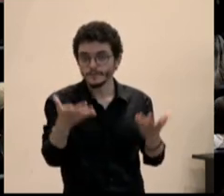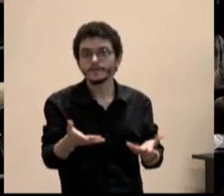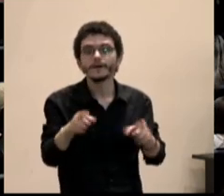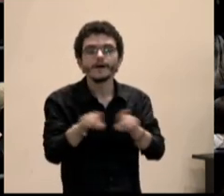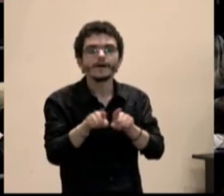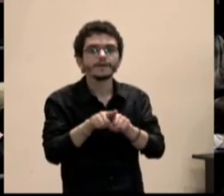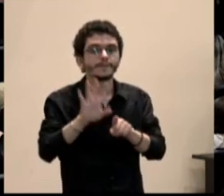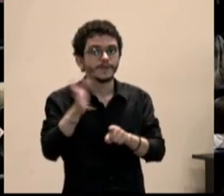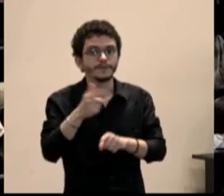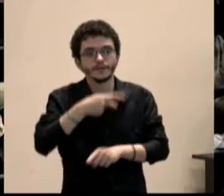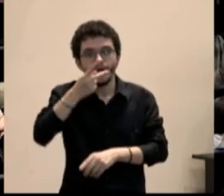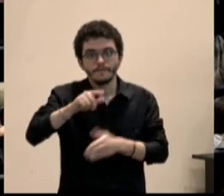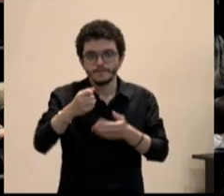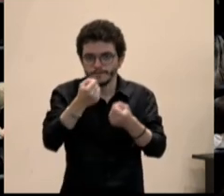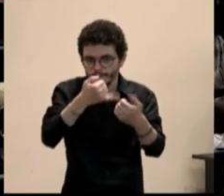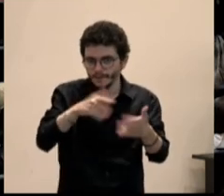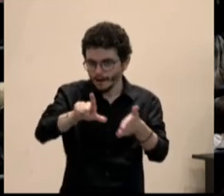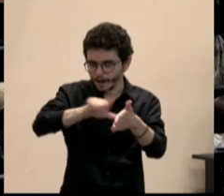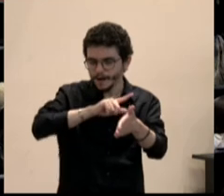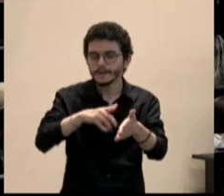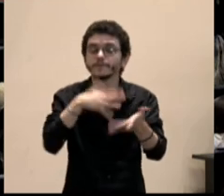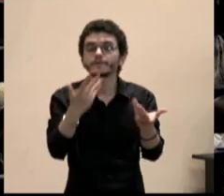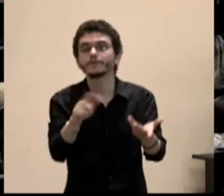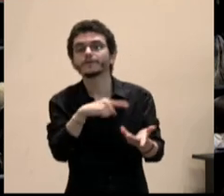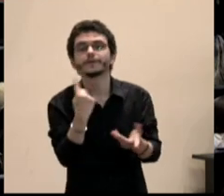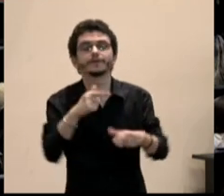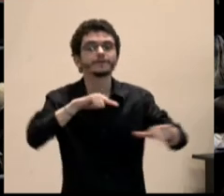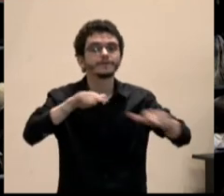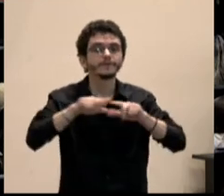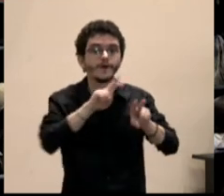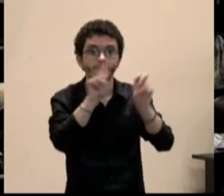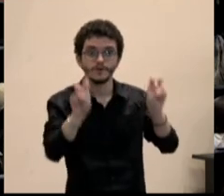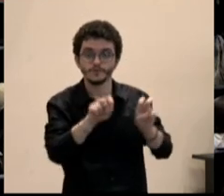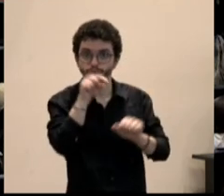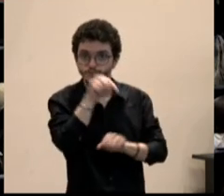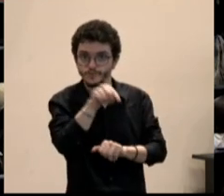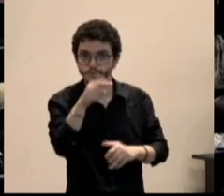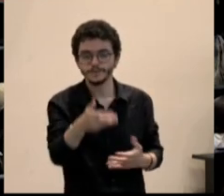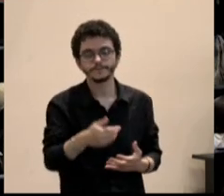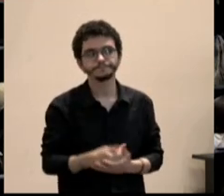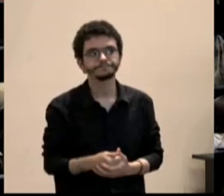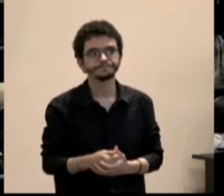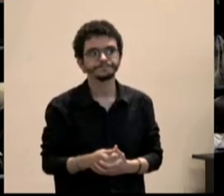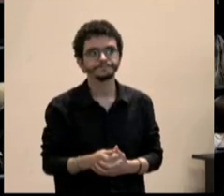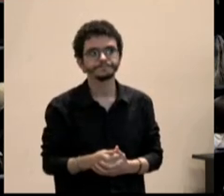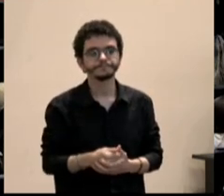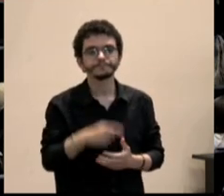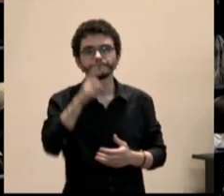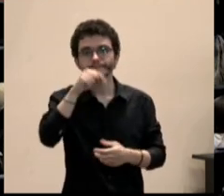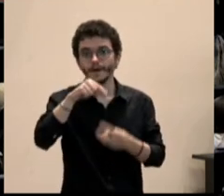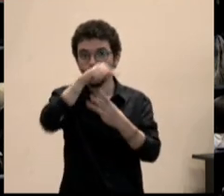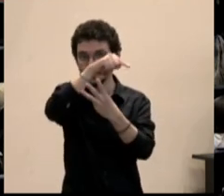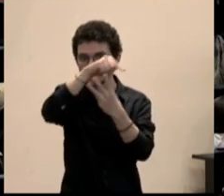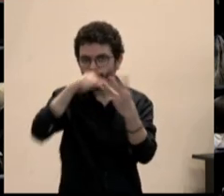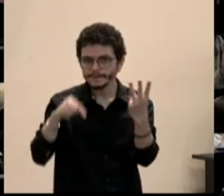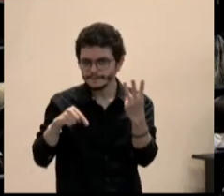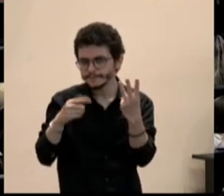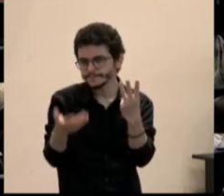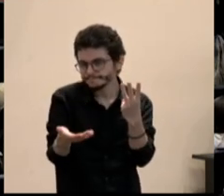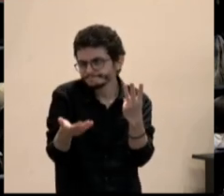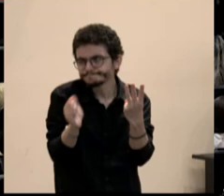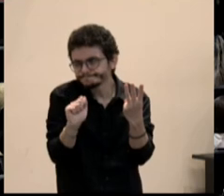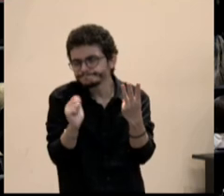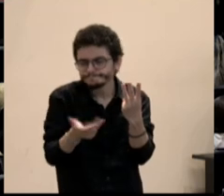já adianto que quando a gente trabalha a questão da gestão democrática, é numa tríade, pode-se dizer